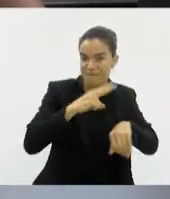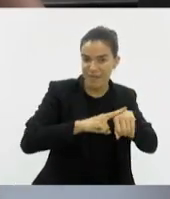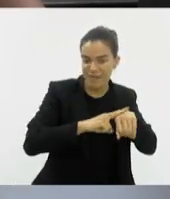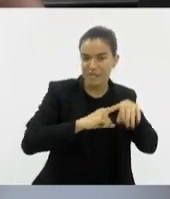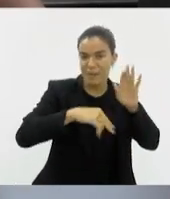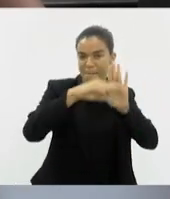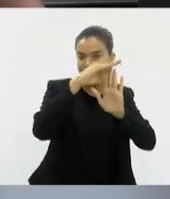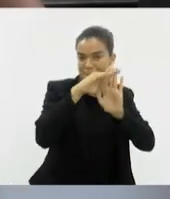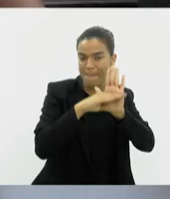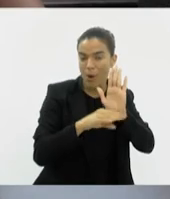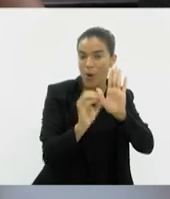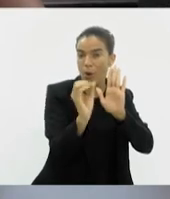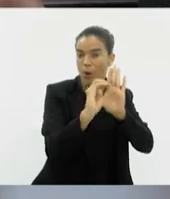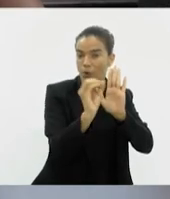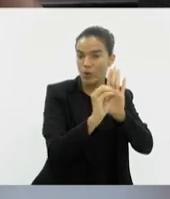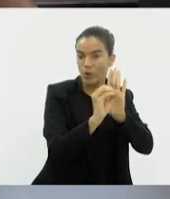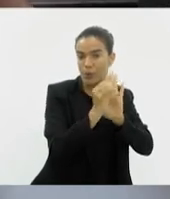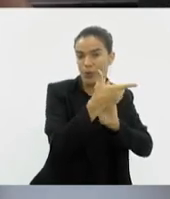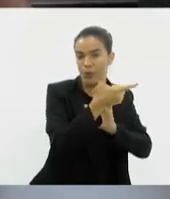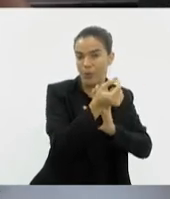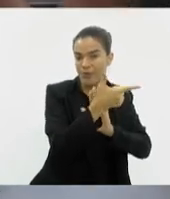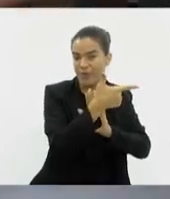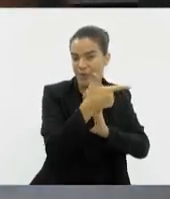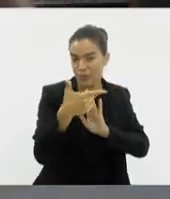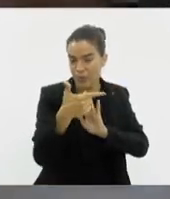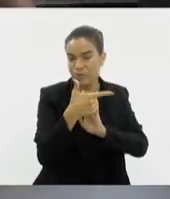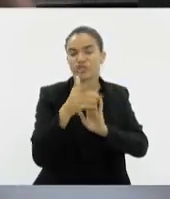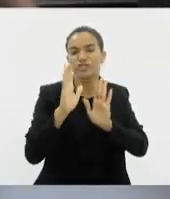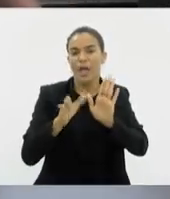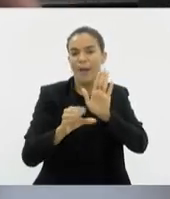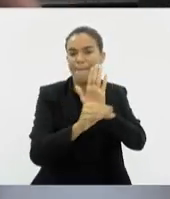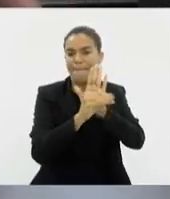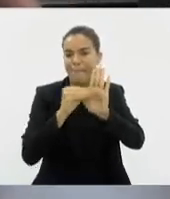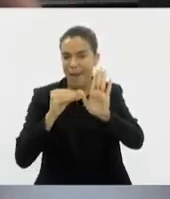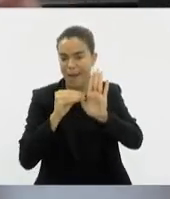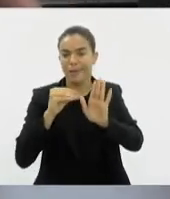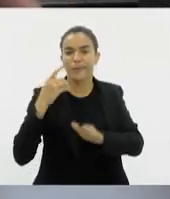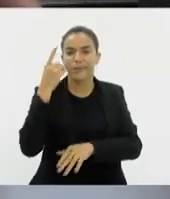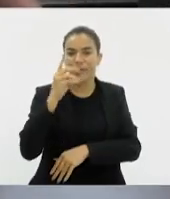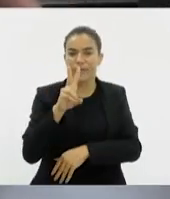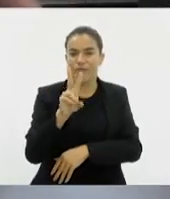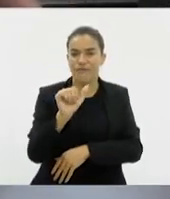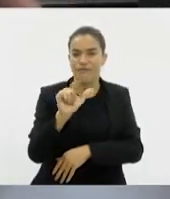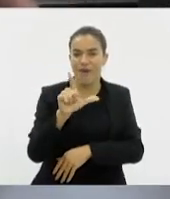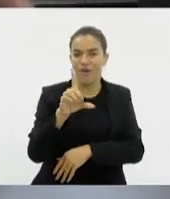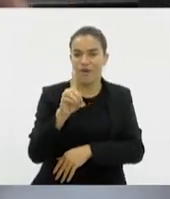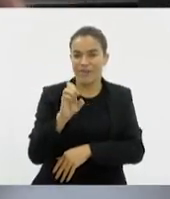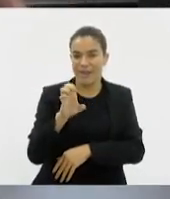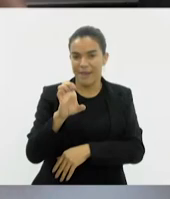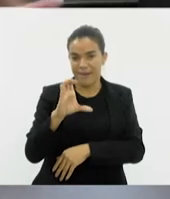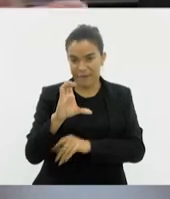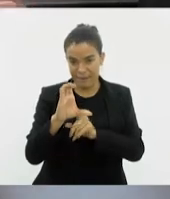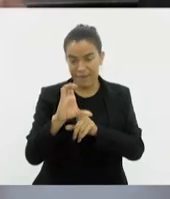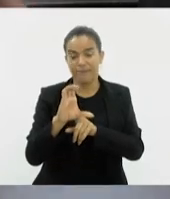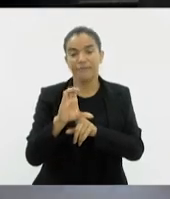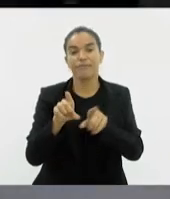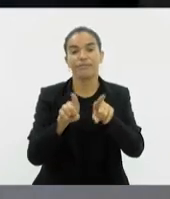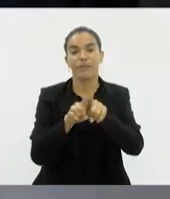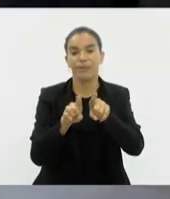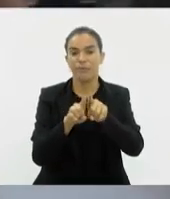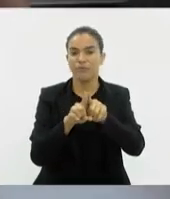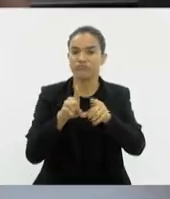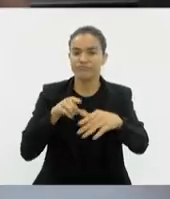dia em outubro de 22, recebeu emendas do então deputado Valdeque Carneiro e Mônica Francisco. Ele foi